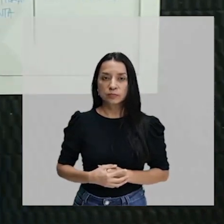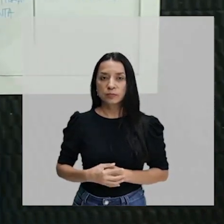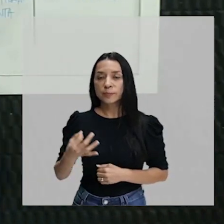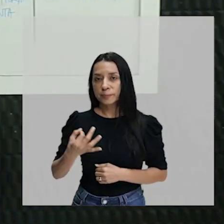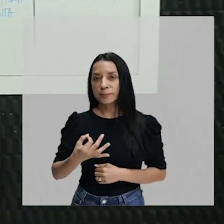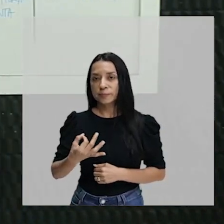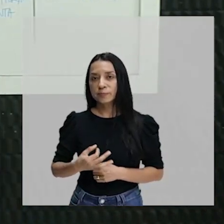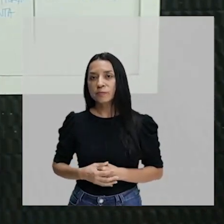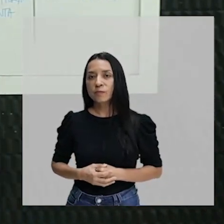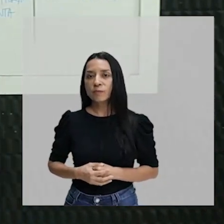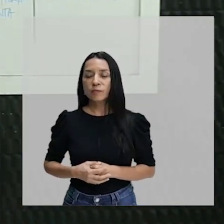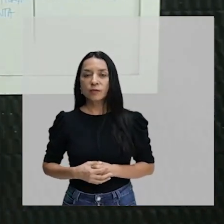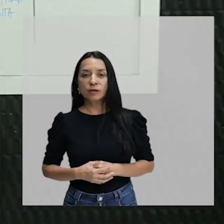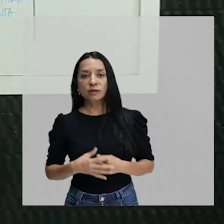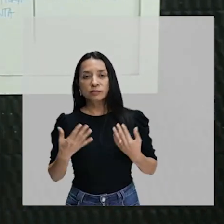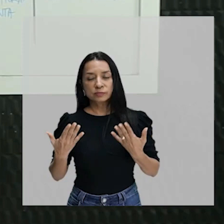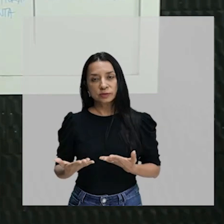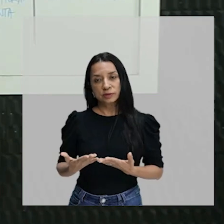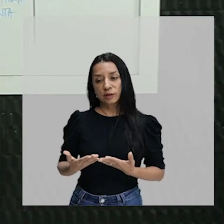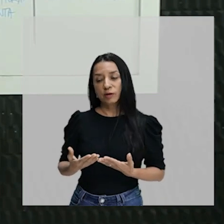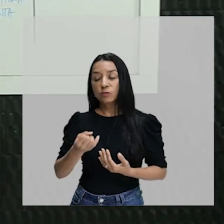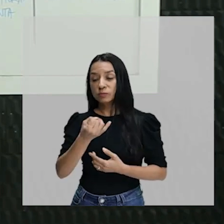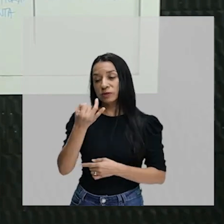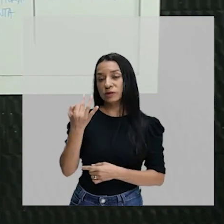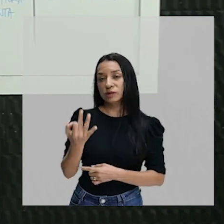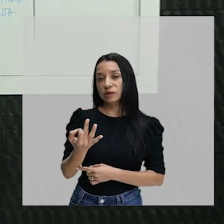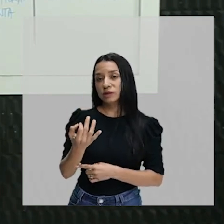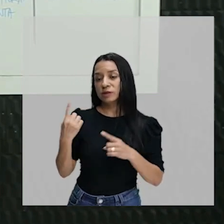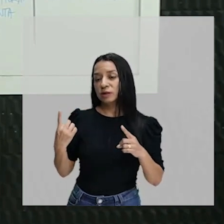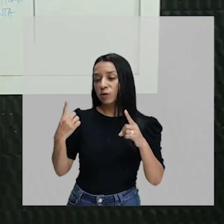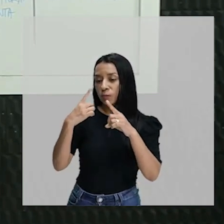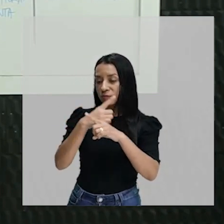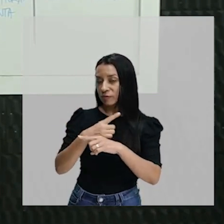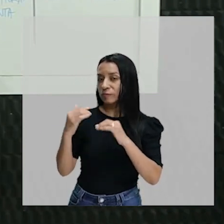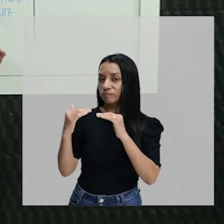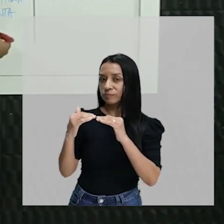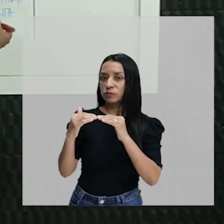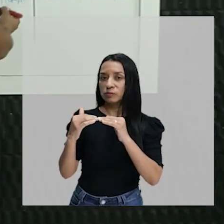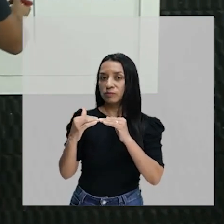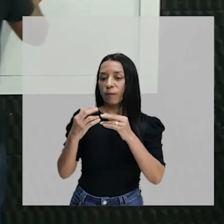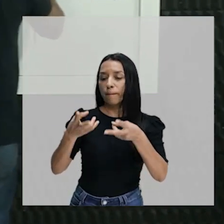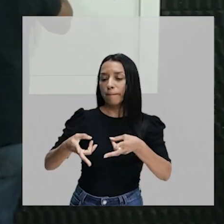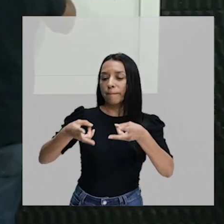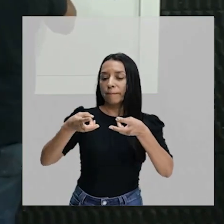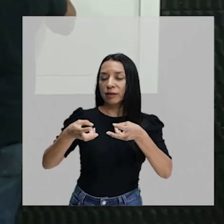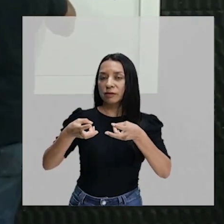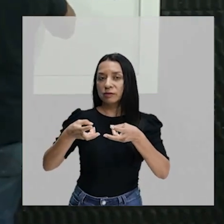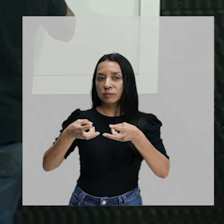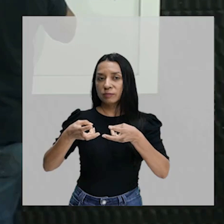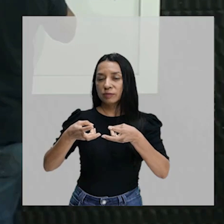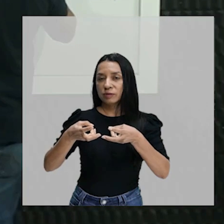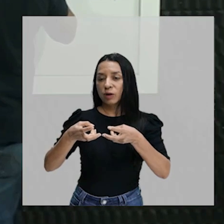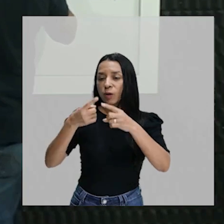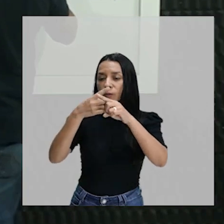certo então turma essas grandezas aqui são inversamente perceba eu peguei aqui ó multipliquei